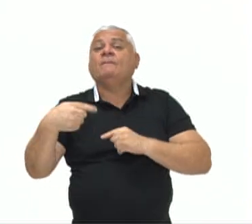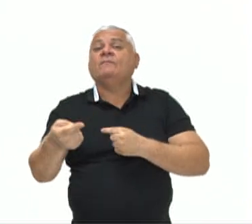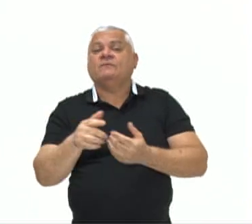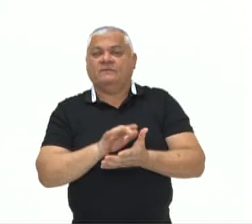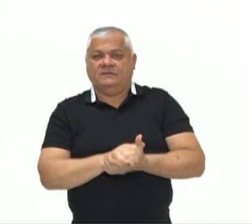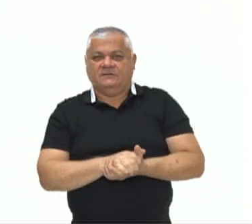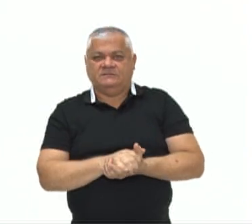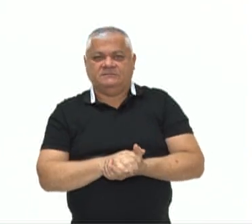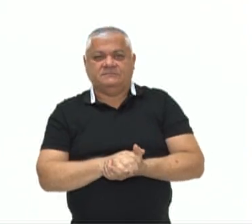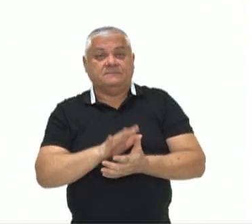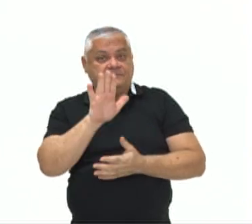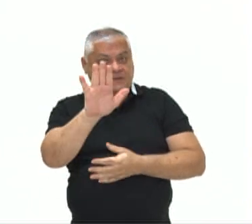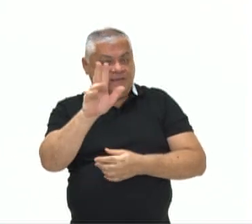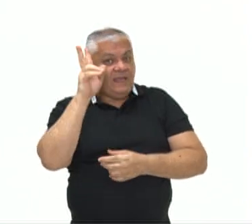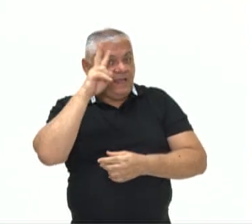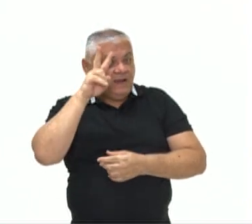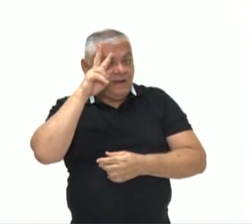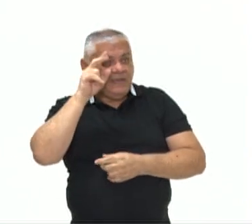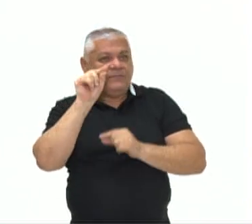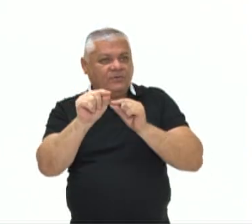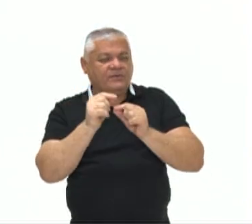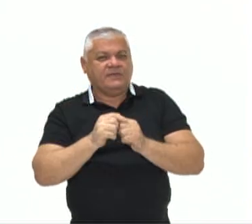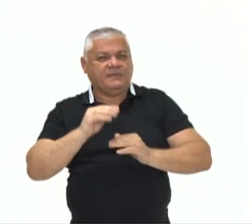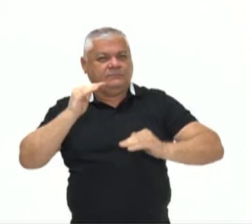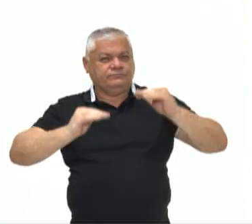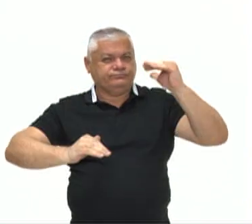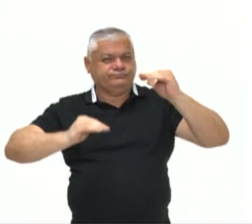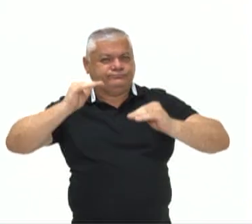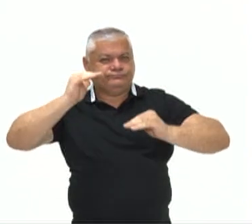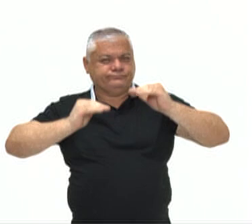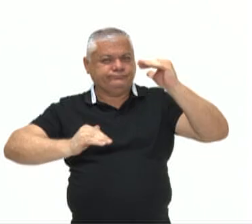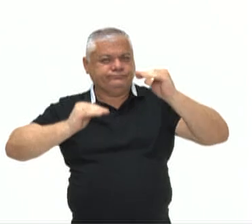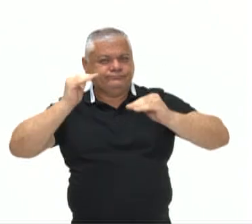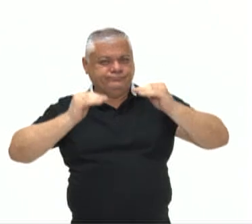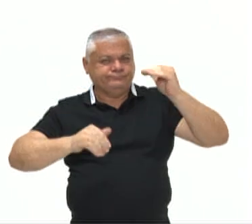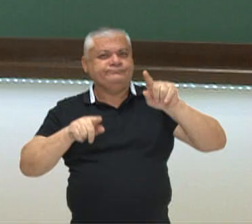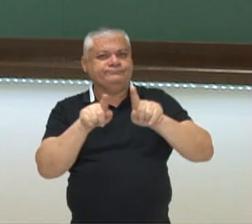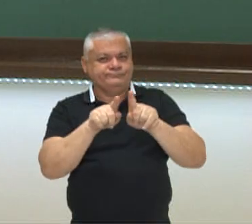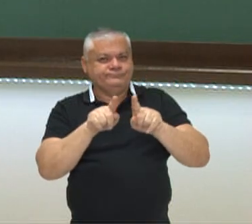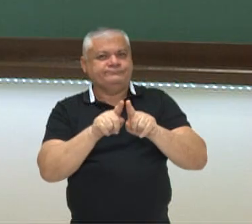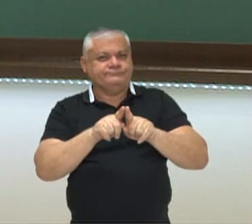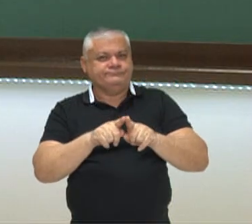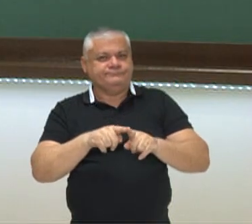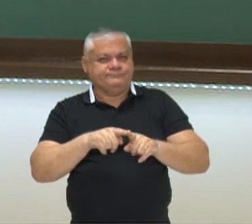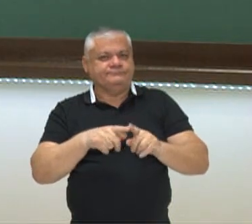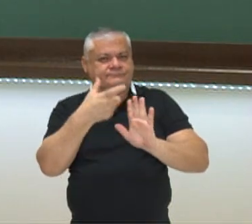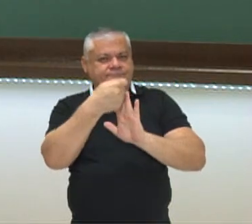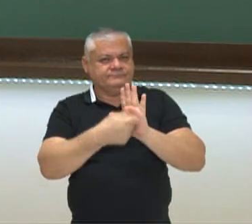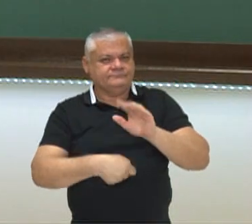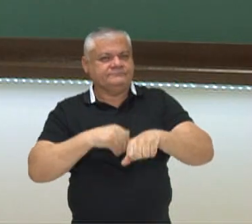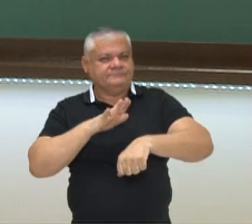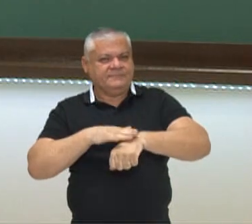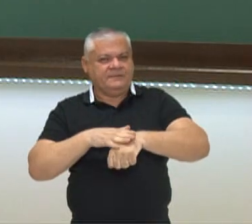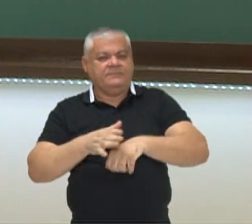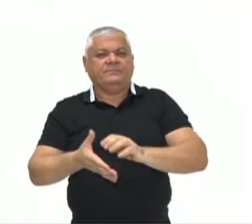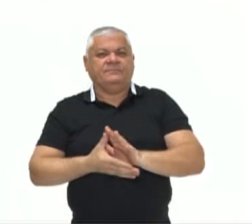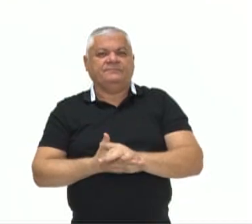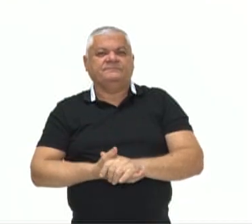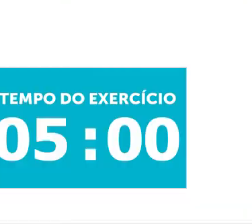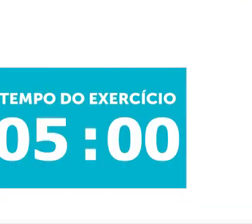posteriores. Lembre-se das desigualdades e do subdesenvolvimento. Tempinho para vocês fazerem.